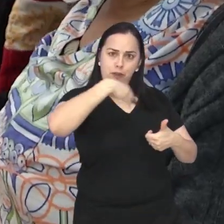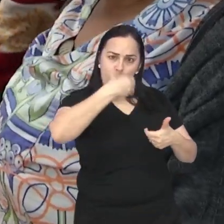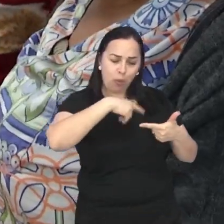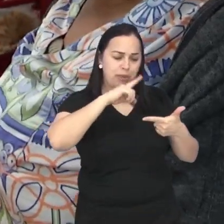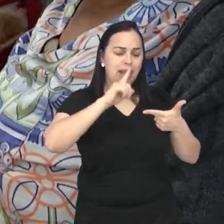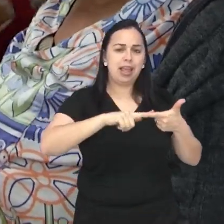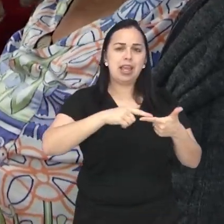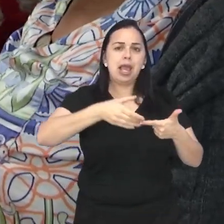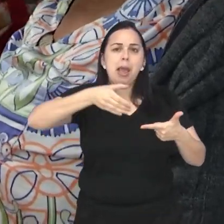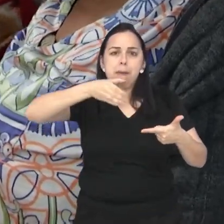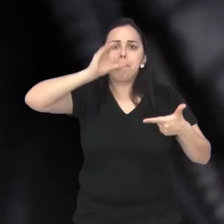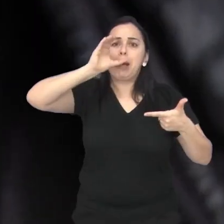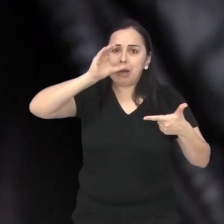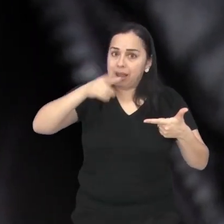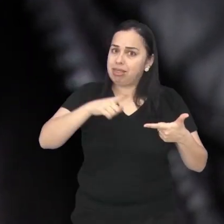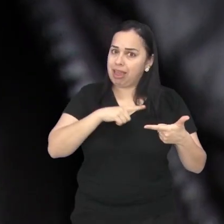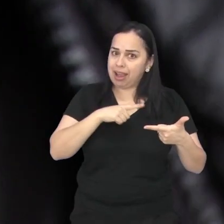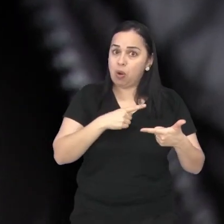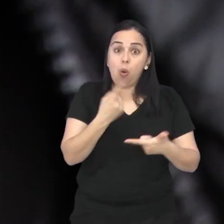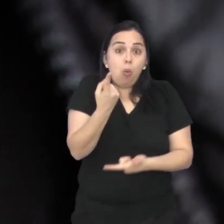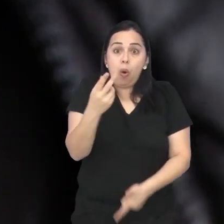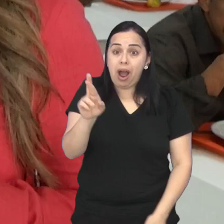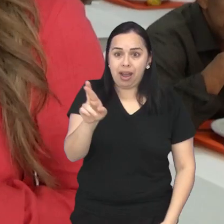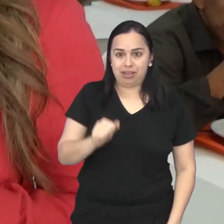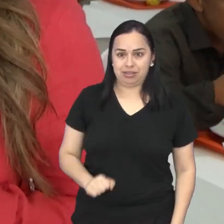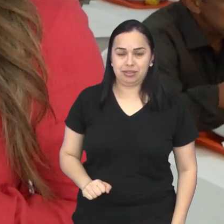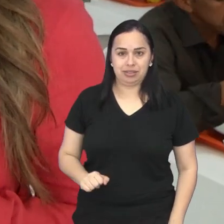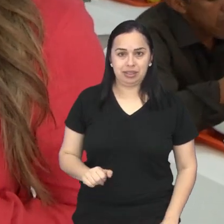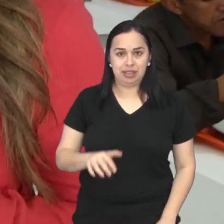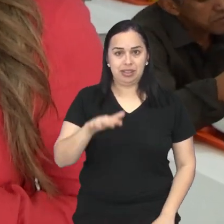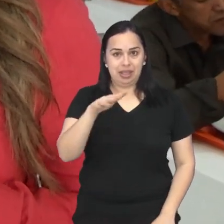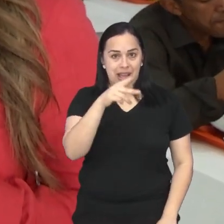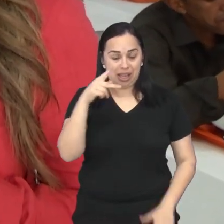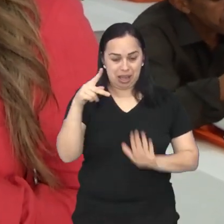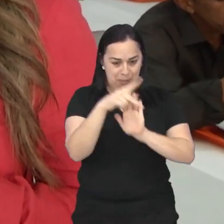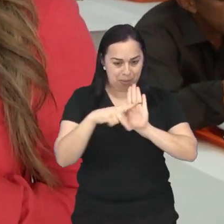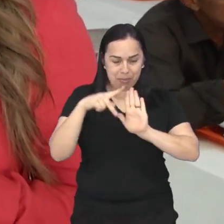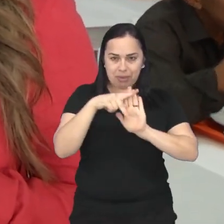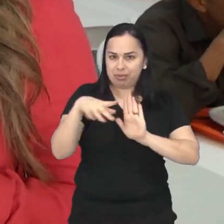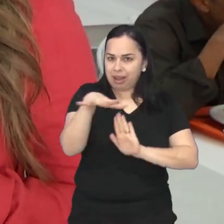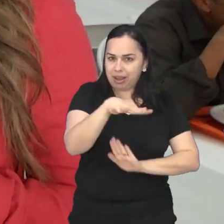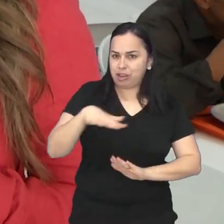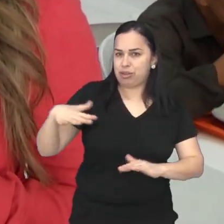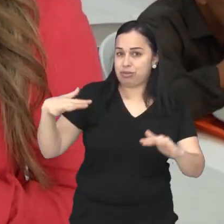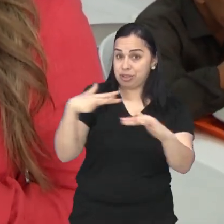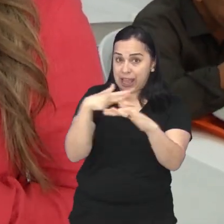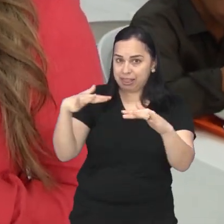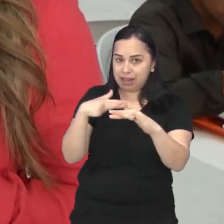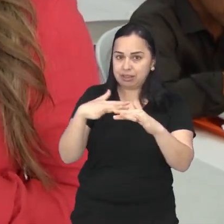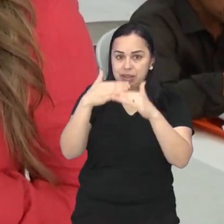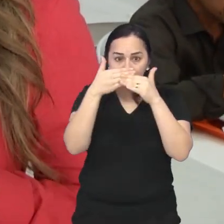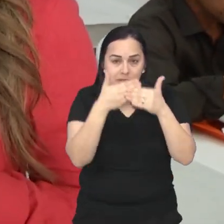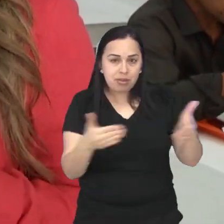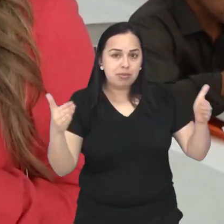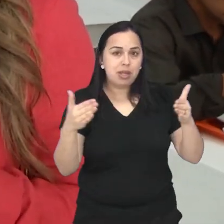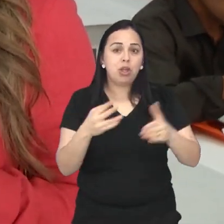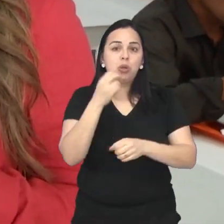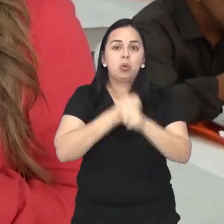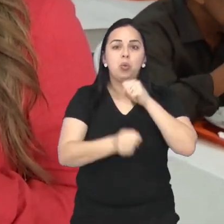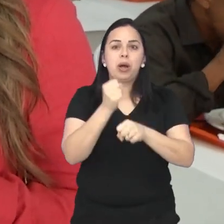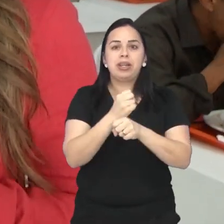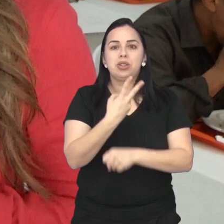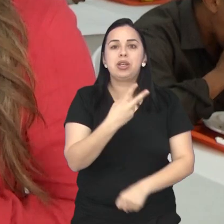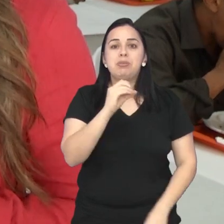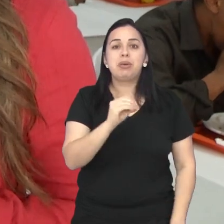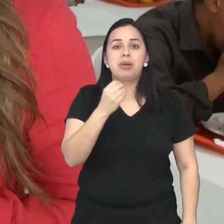com fruta e bebida sai por R$1. Esse restaurante do Bom Prato, que fica na região central de São José dos